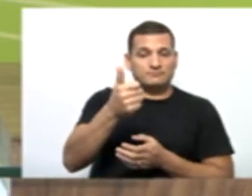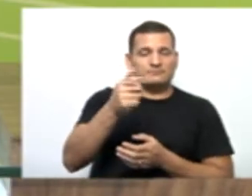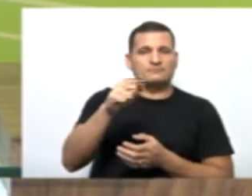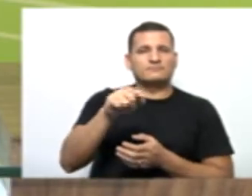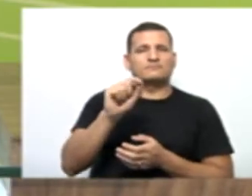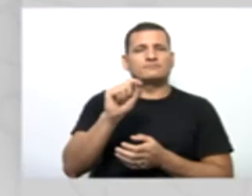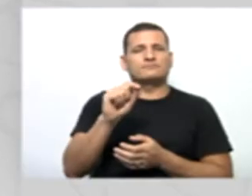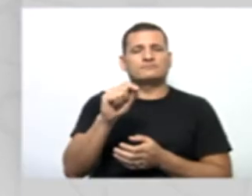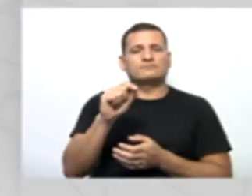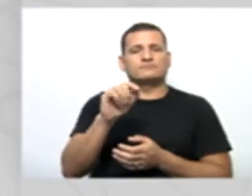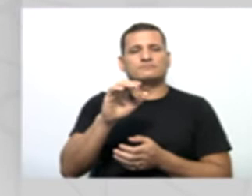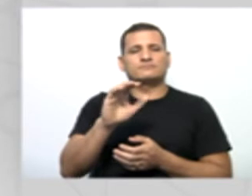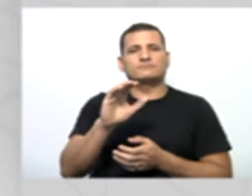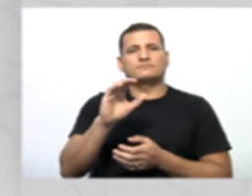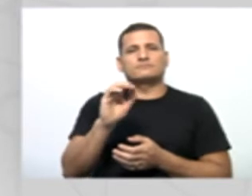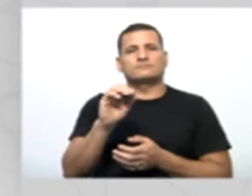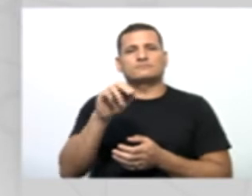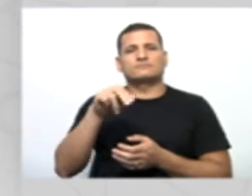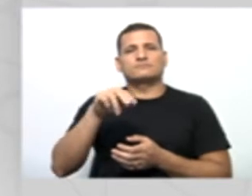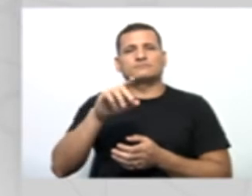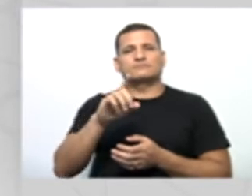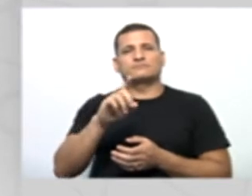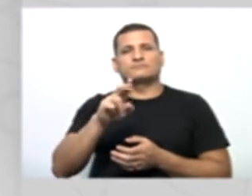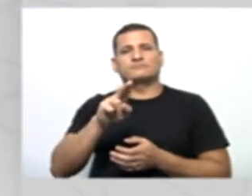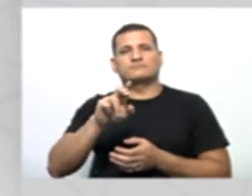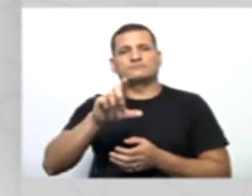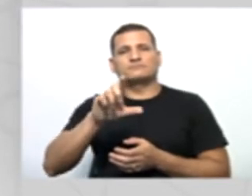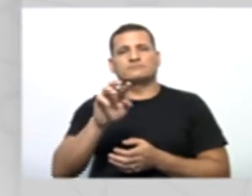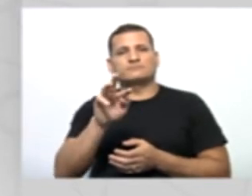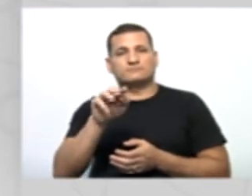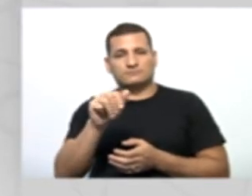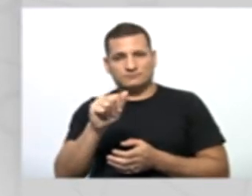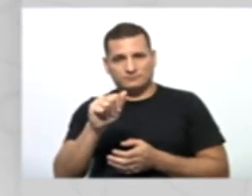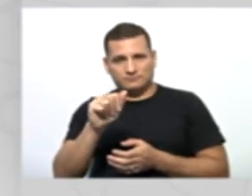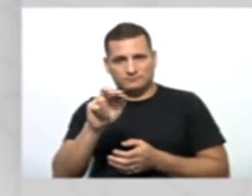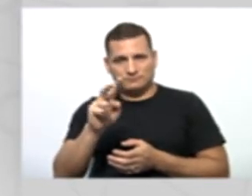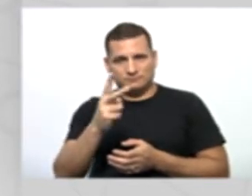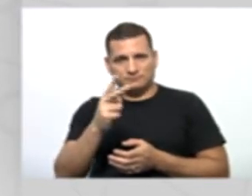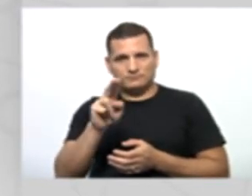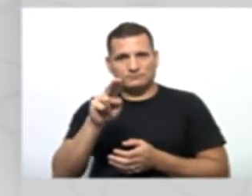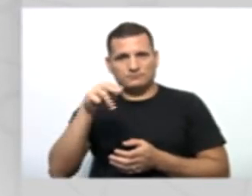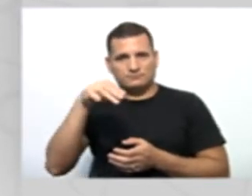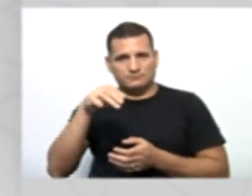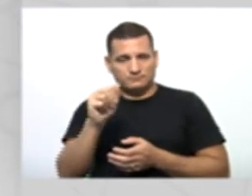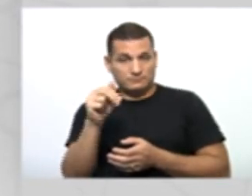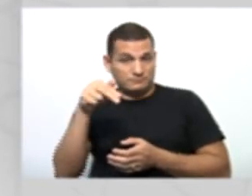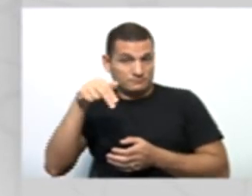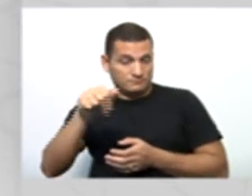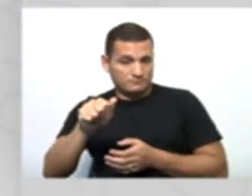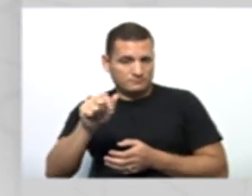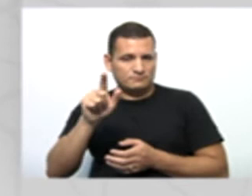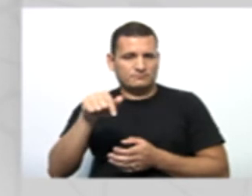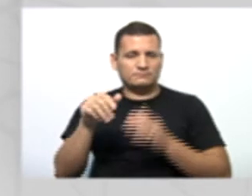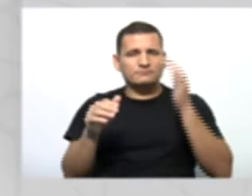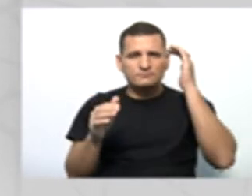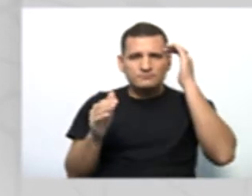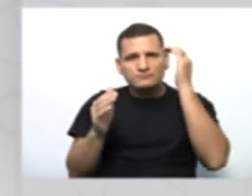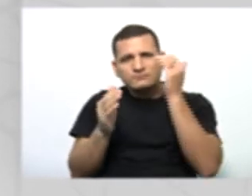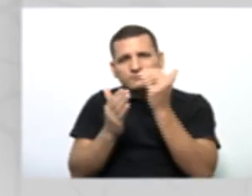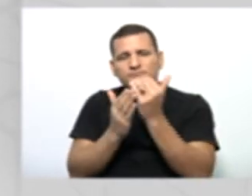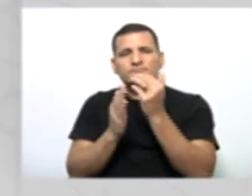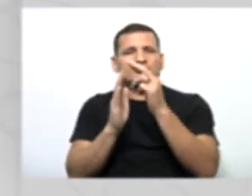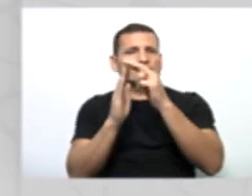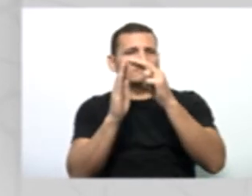conduta humana, que deve respeitar normas implícitas no convívio ou explícitas em manuais, códigos ou na